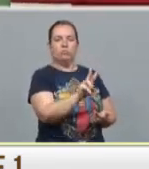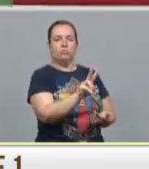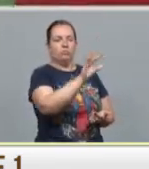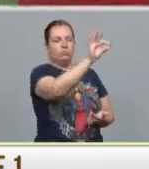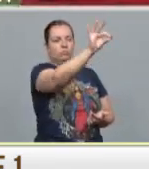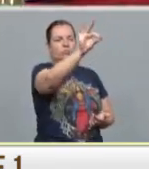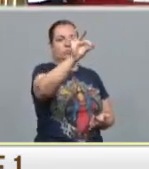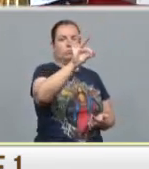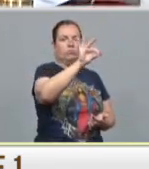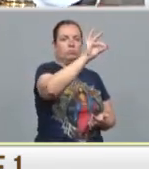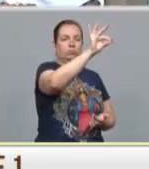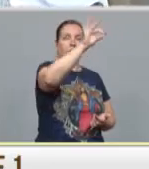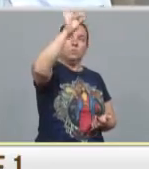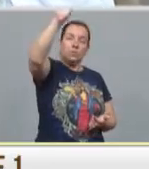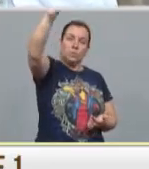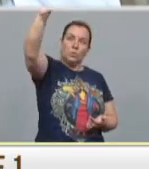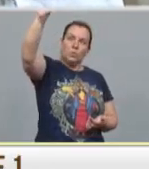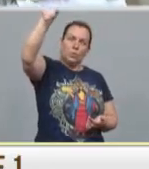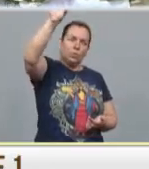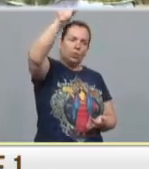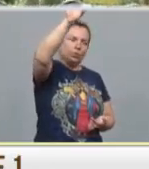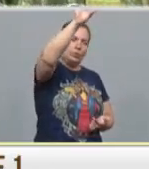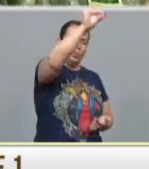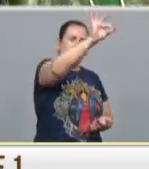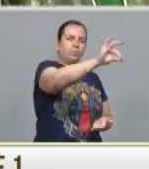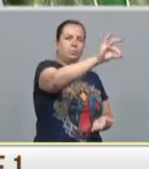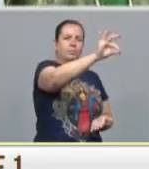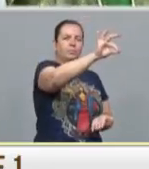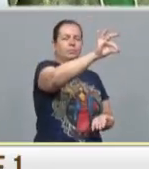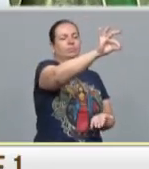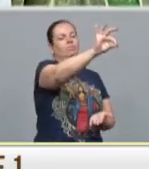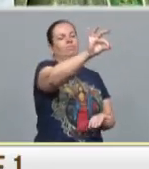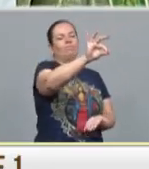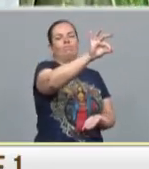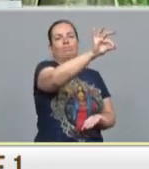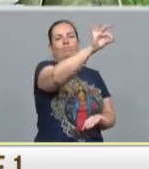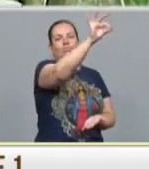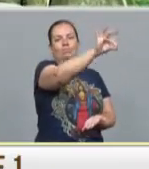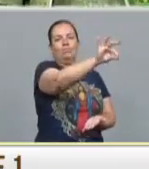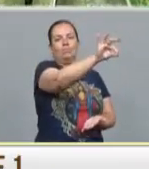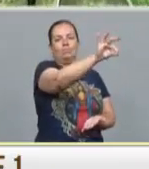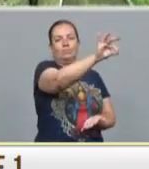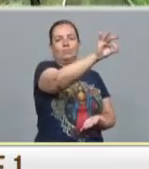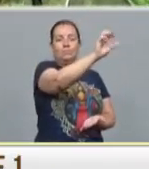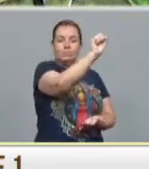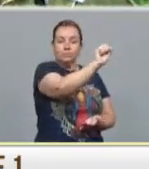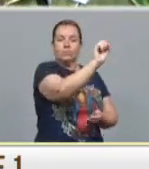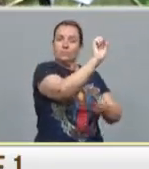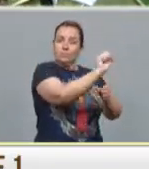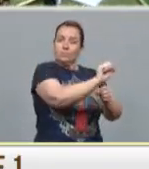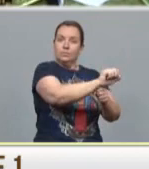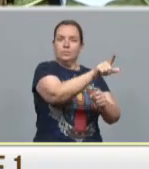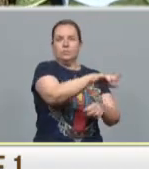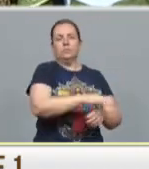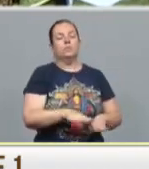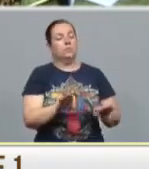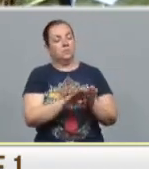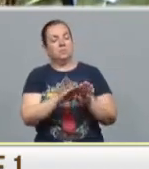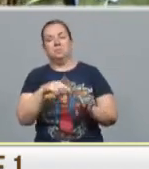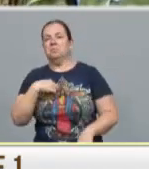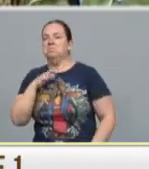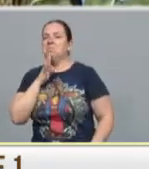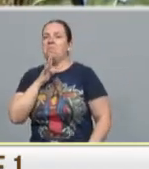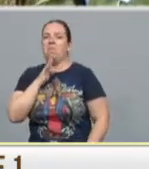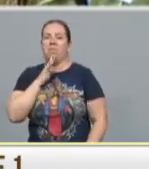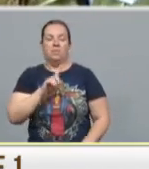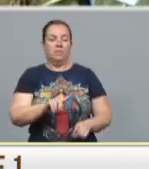Espírito descer como uma pomba do céu, permanecer sobre ele. Também eu não o conhecia,